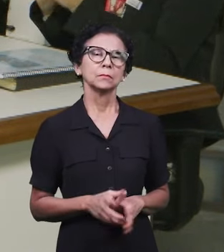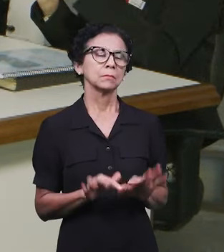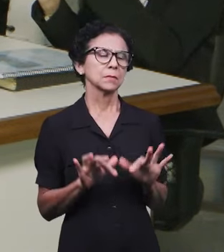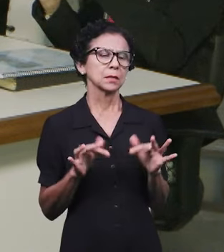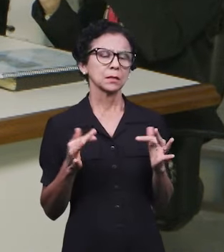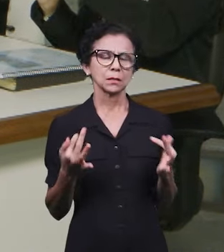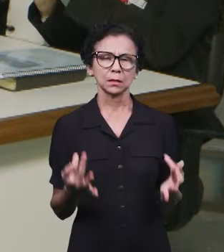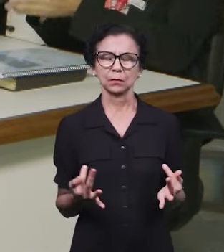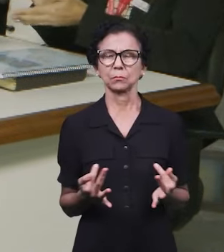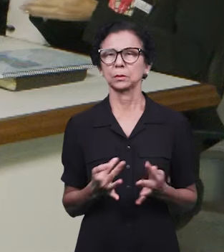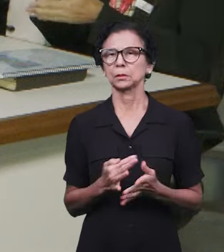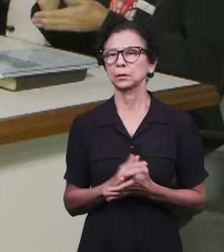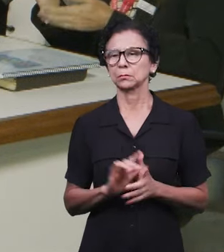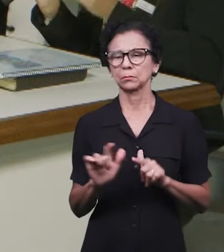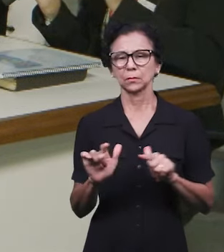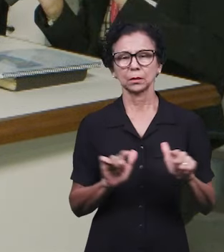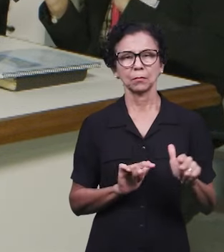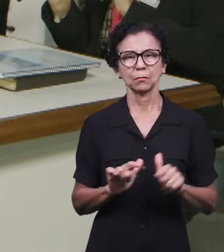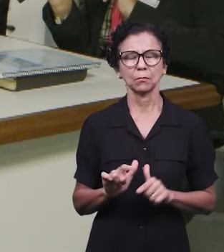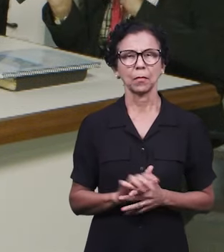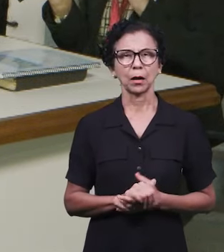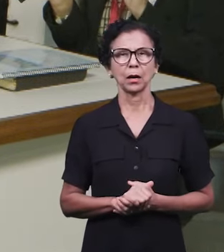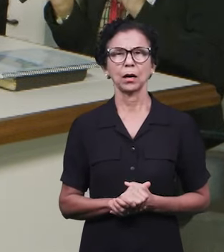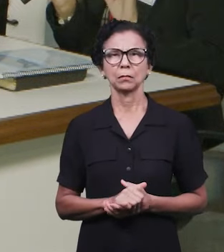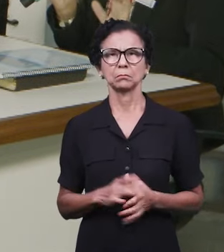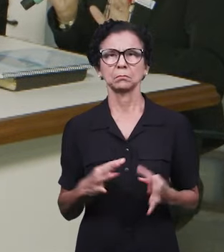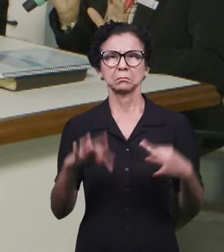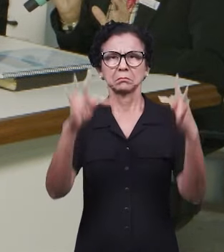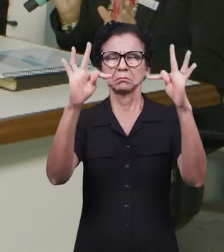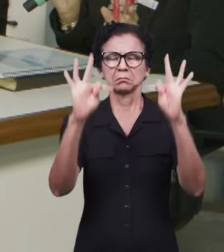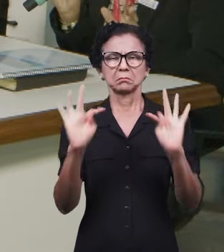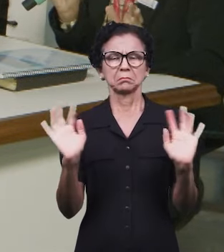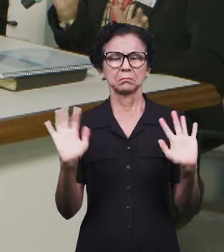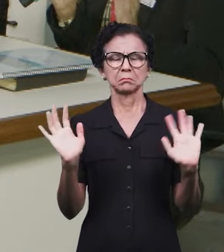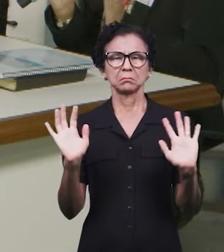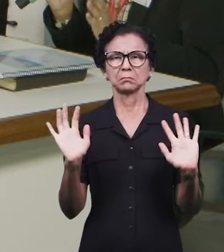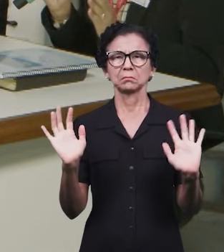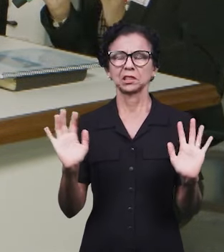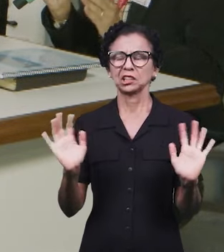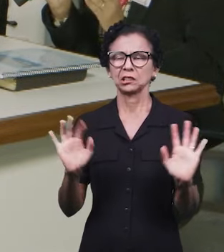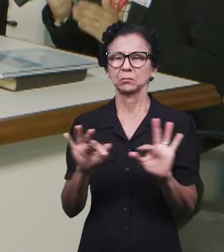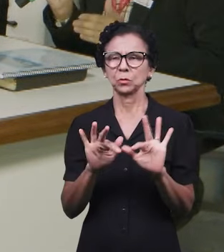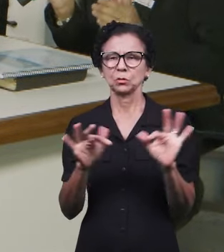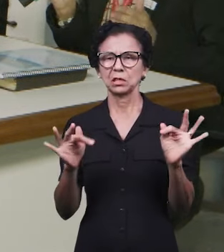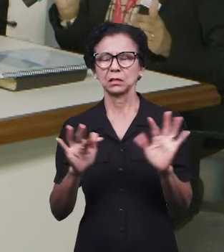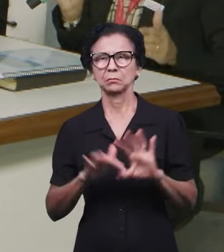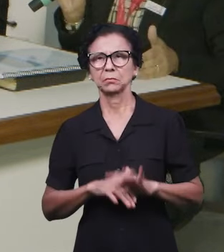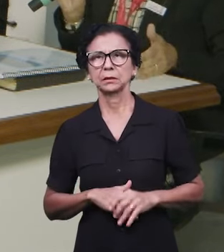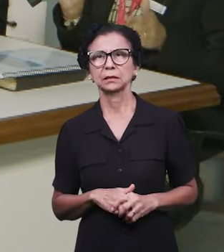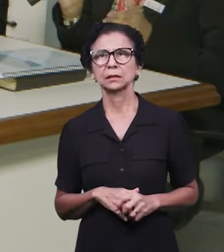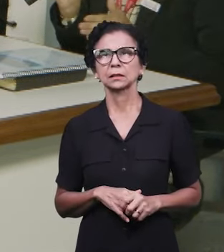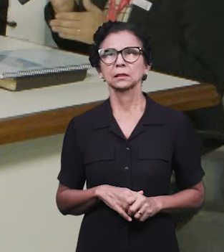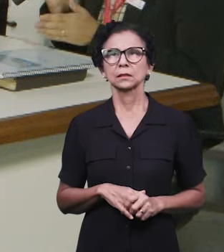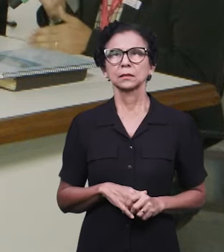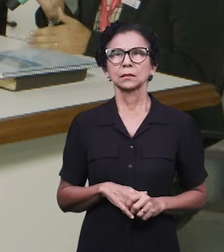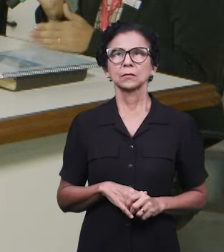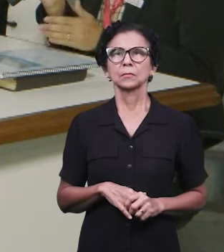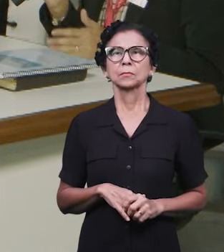imagens que nós já utilizamos nas aulas, né? Mas é um trabalho bem simples, porém é um trabalho que está dentro, está